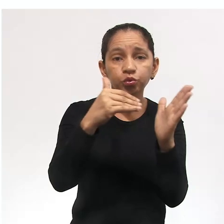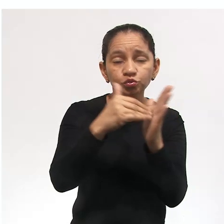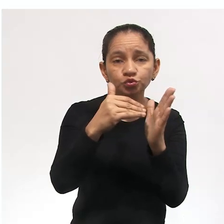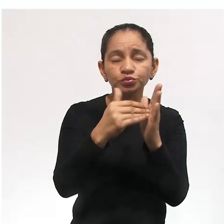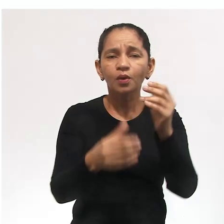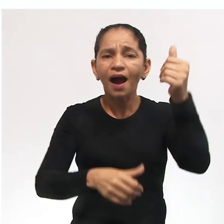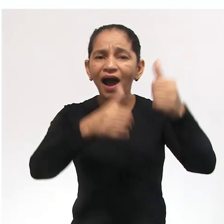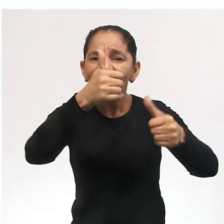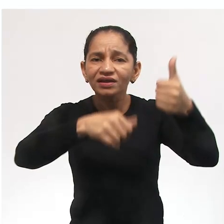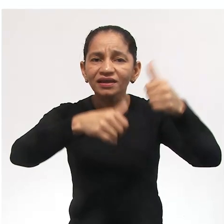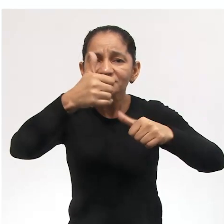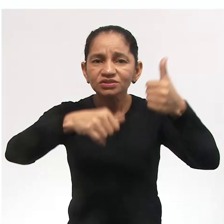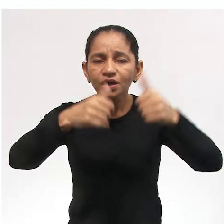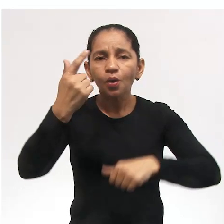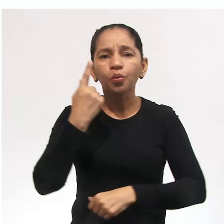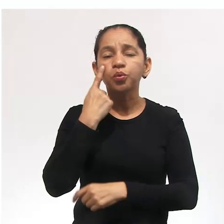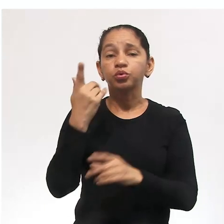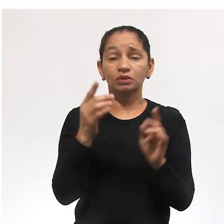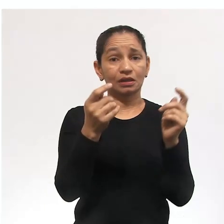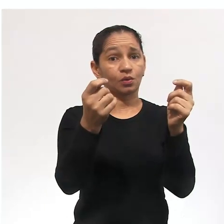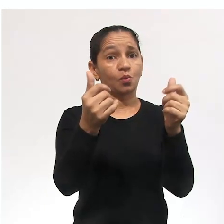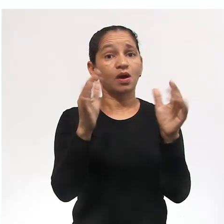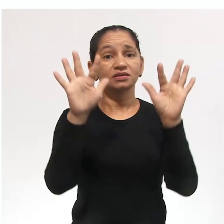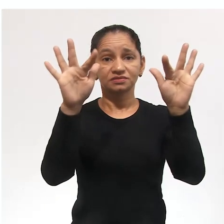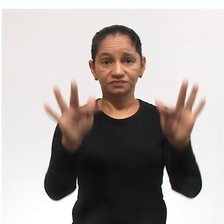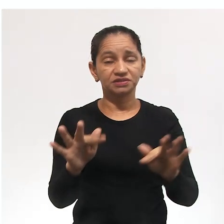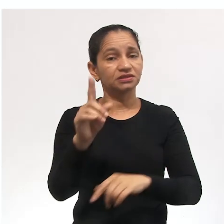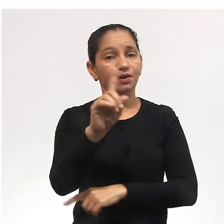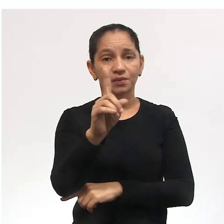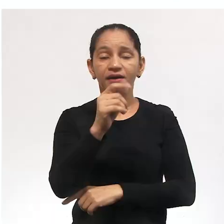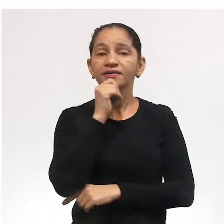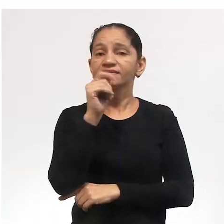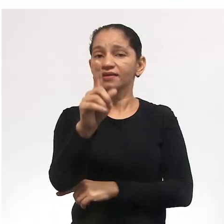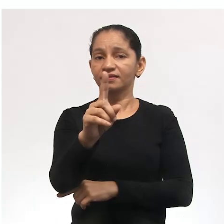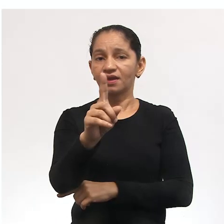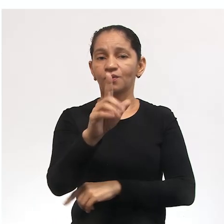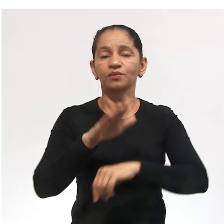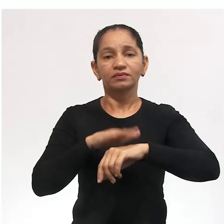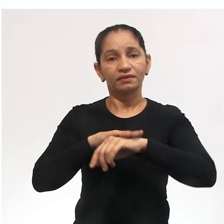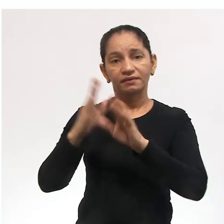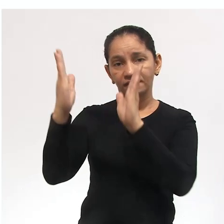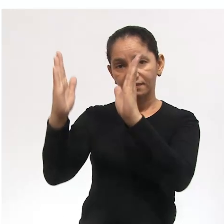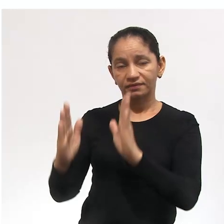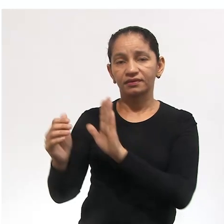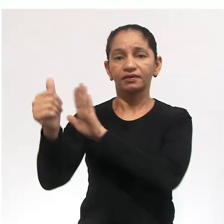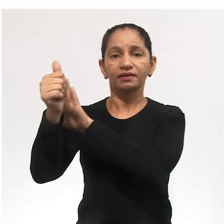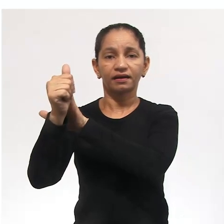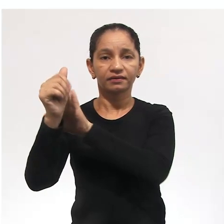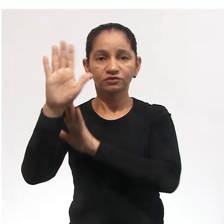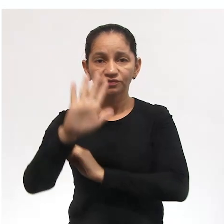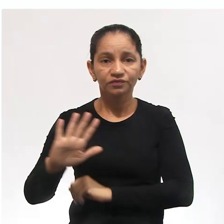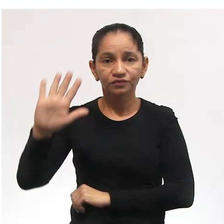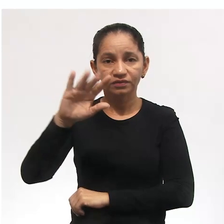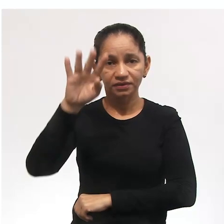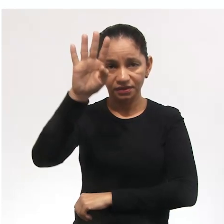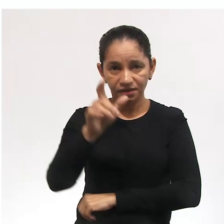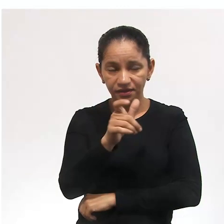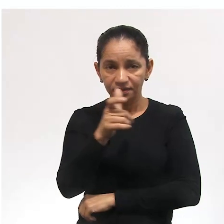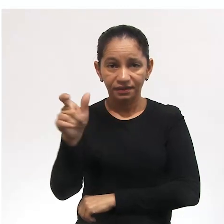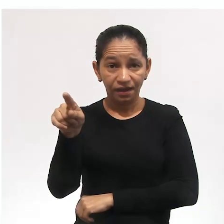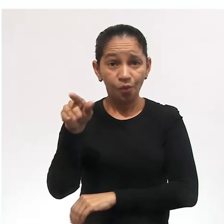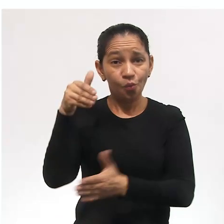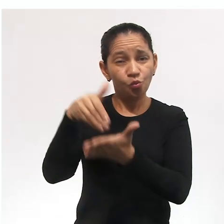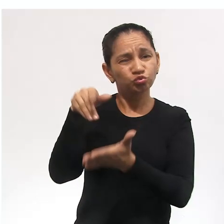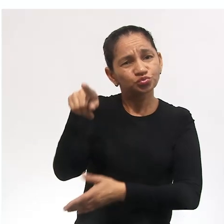dele, ó, aqui a gente ainda está finalizando. Aqui a gente finalizou o saldo de 172. Corresponde ou não? Aqui, ó, a última